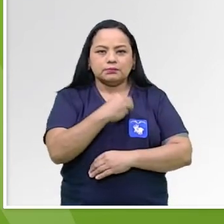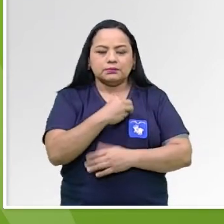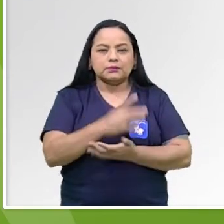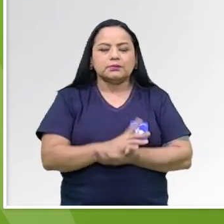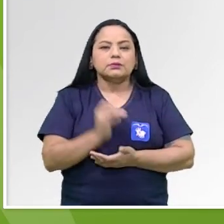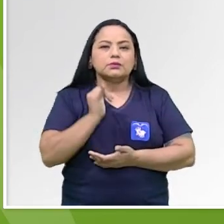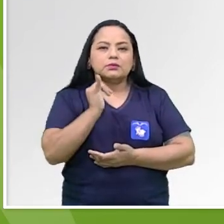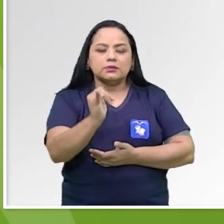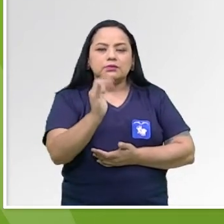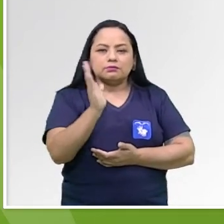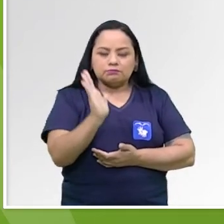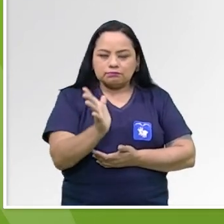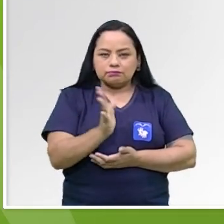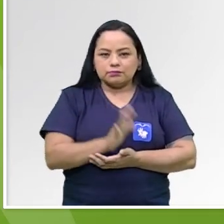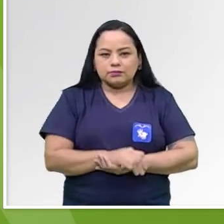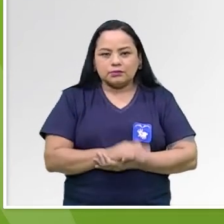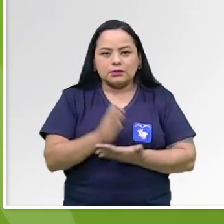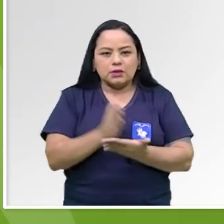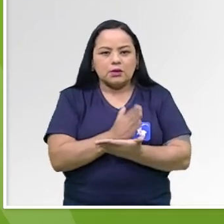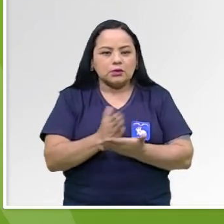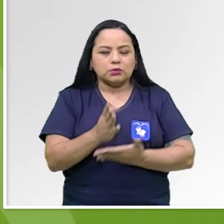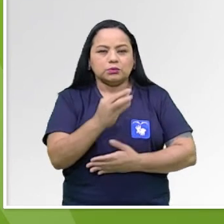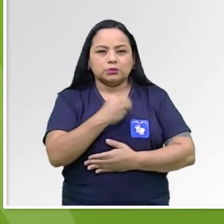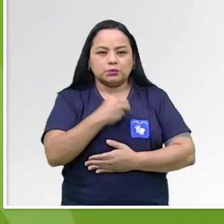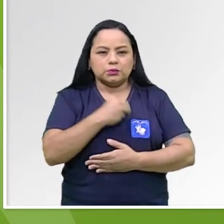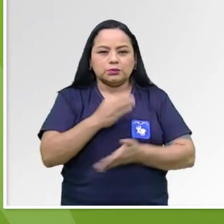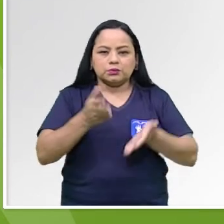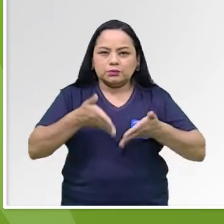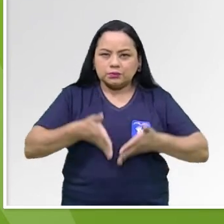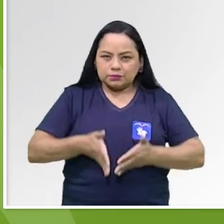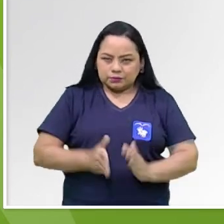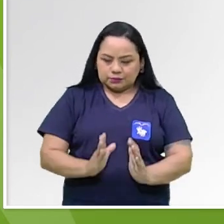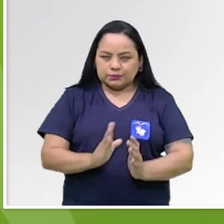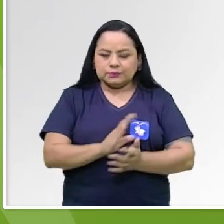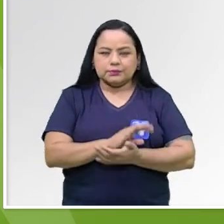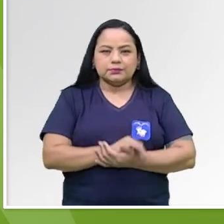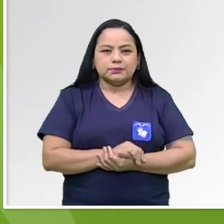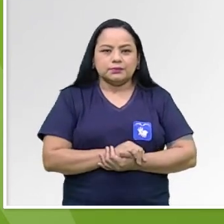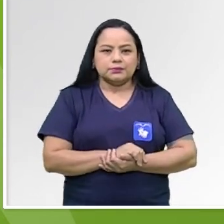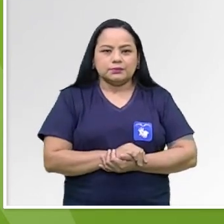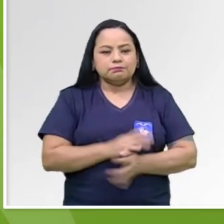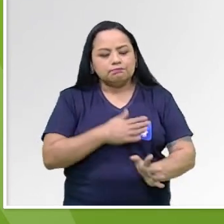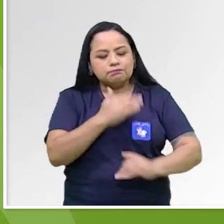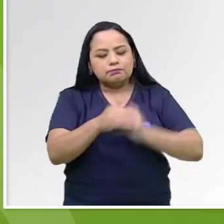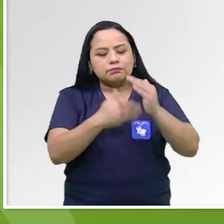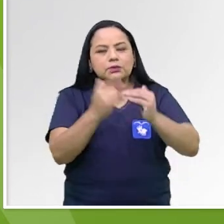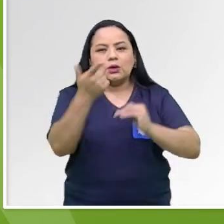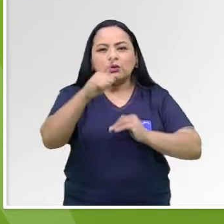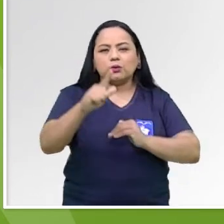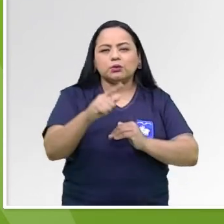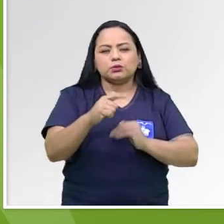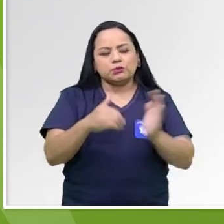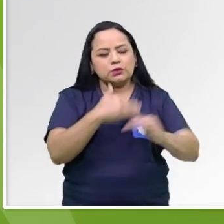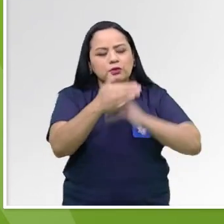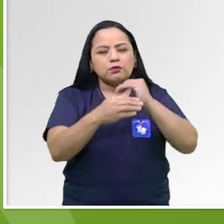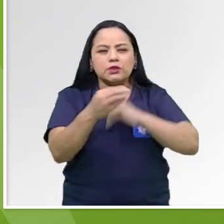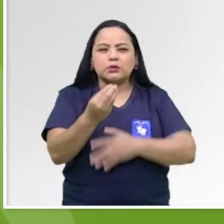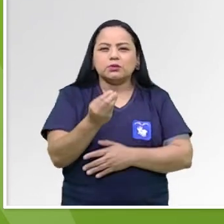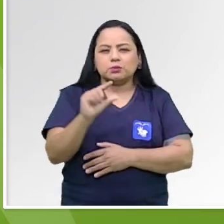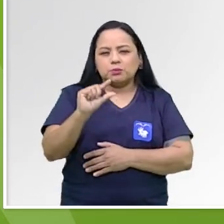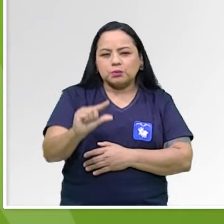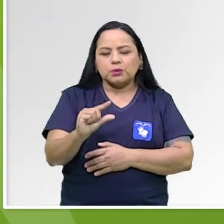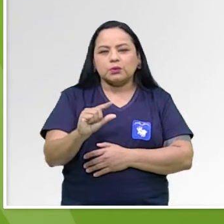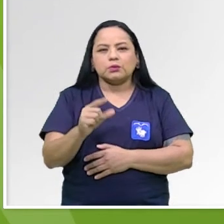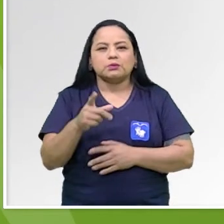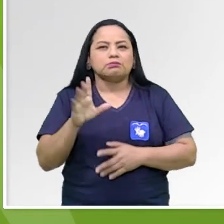falei para vocês, alguns mamíferos vão nascer bem desenvolvidos e outros não. Como esse da imagem que a